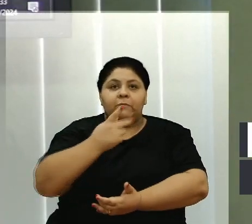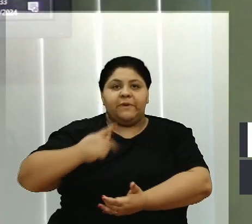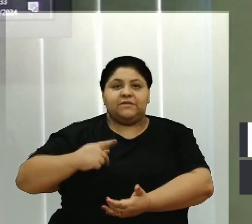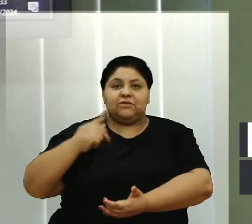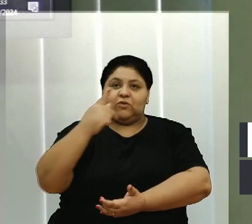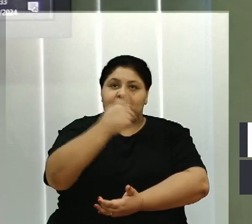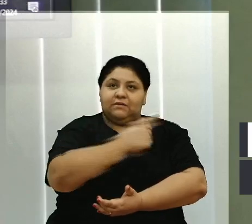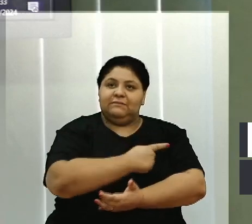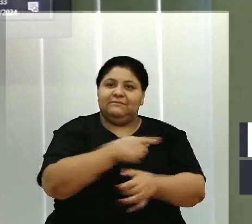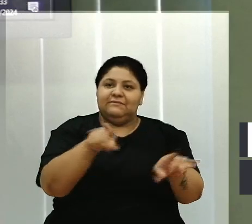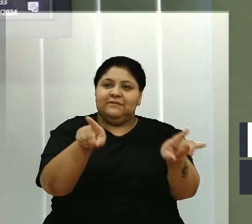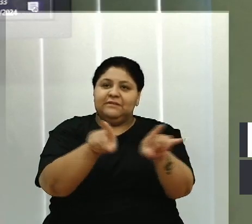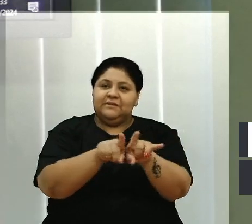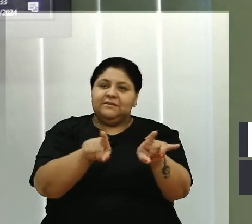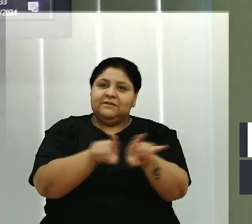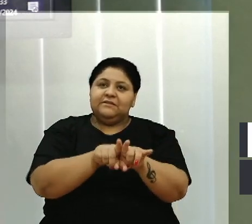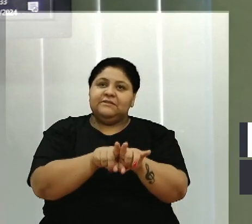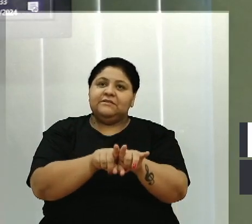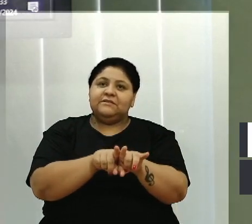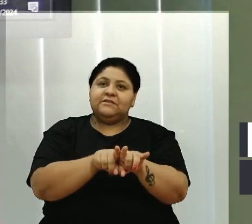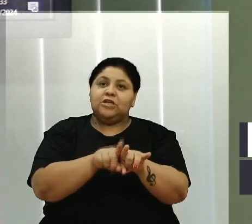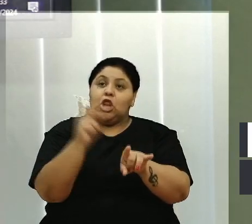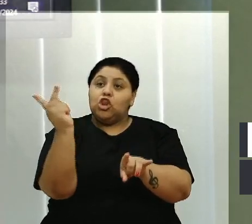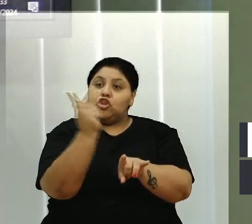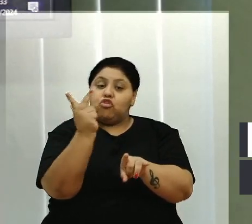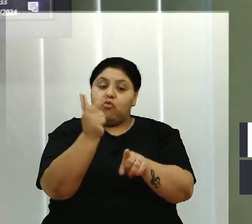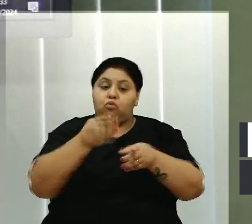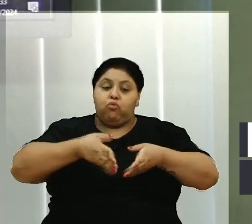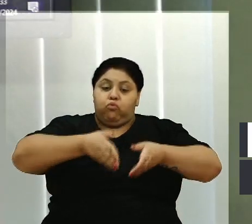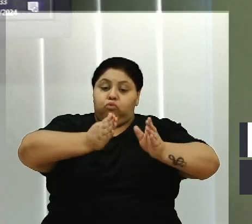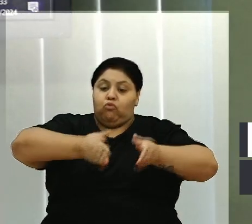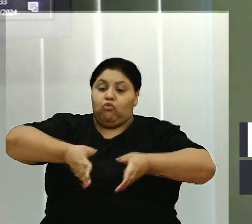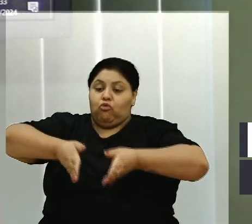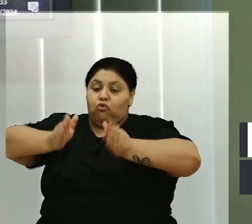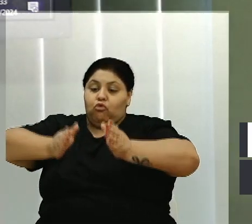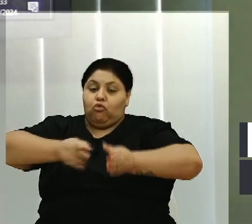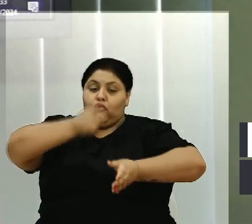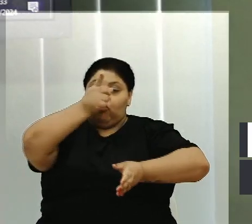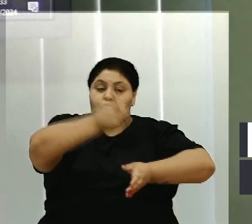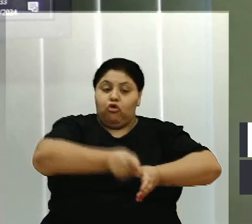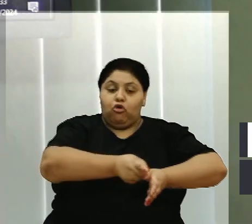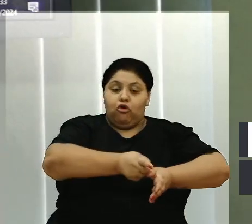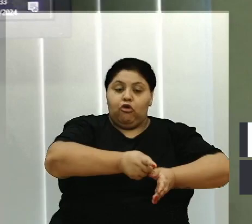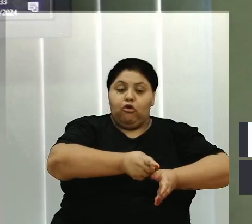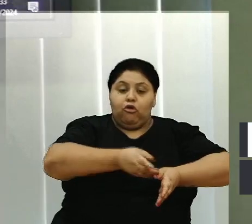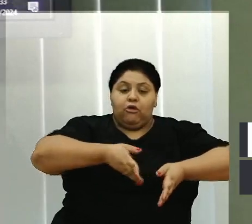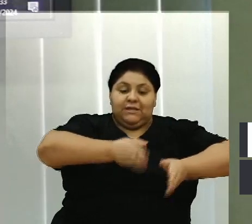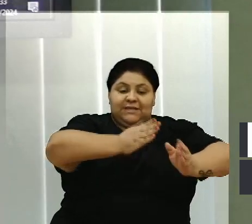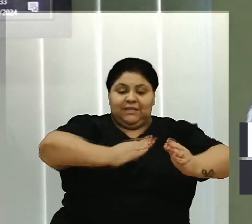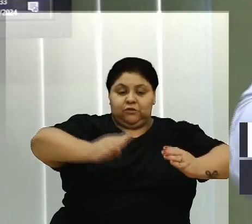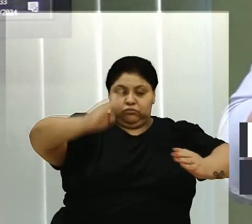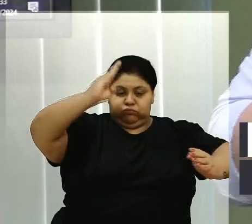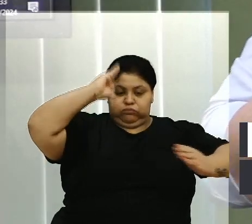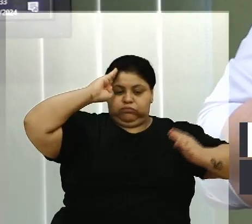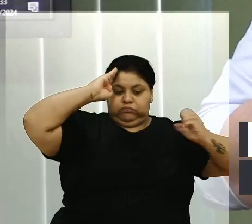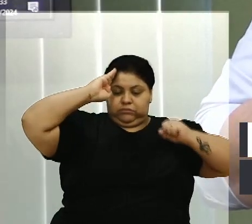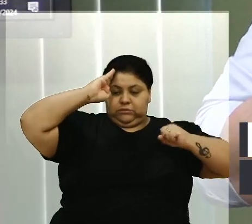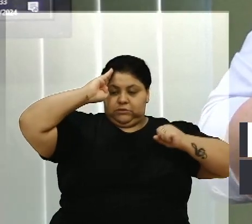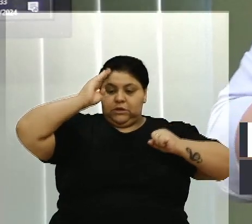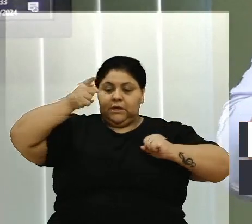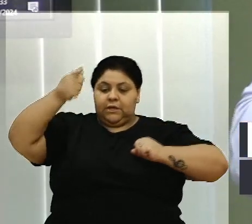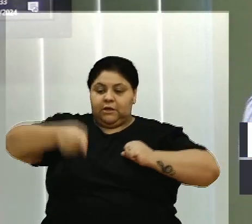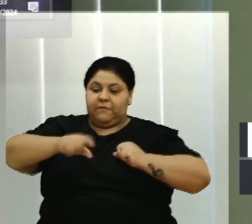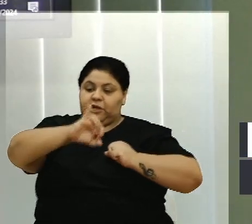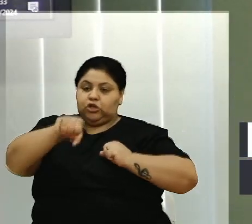porque infelizmente nós só temos duas vias ali, uma que dá na Estrada do Migrante, que é a Júlio Calegari, e a Avenida Doutor Assis Antônio Mariani,